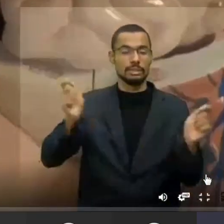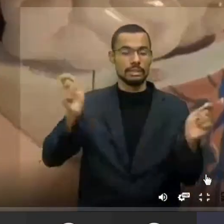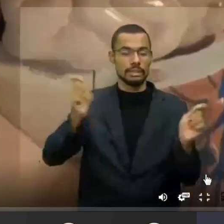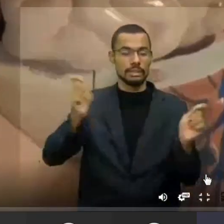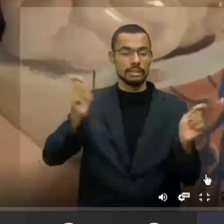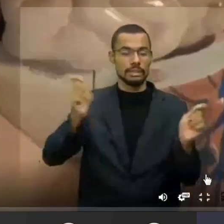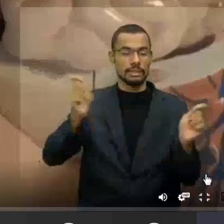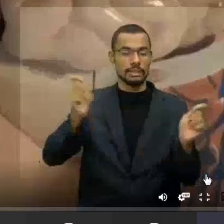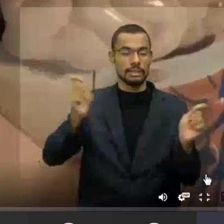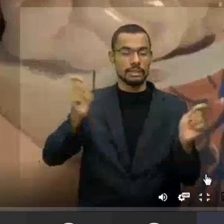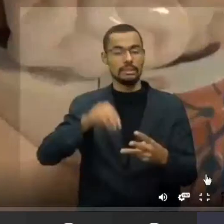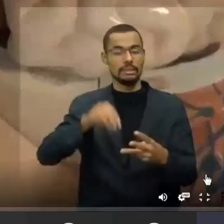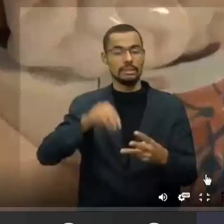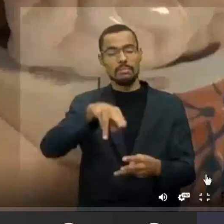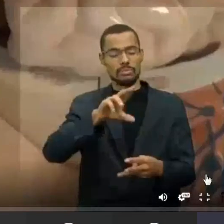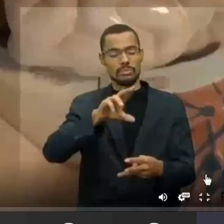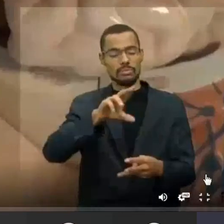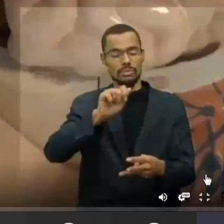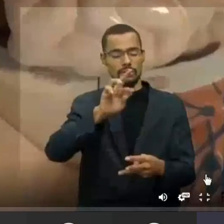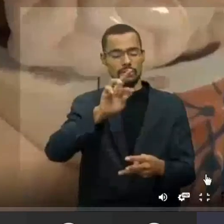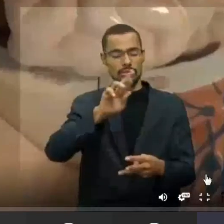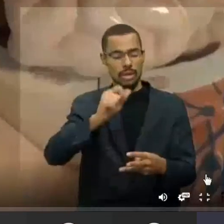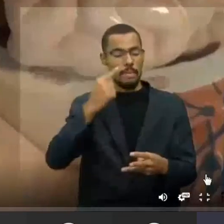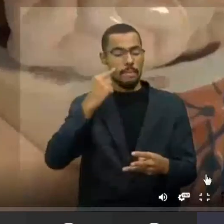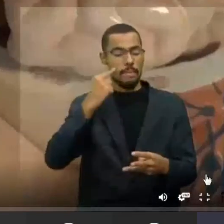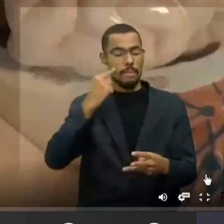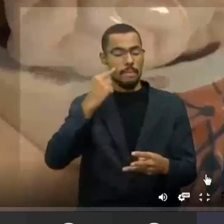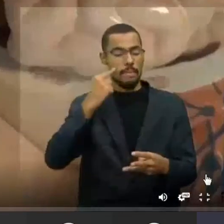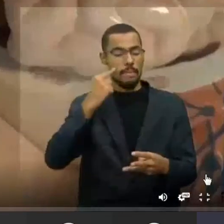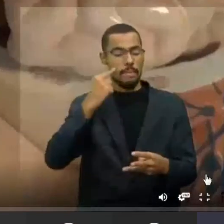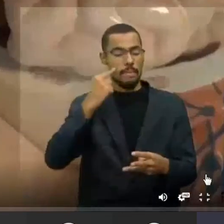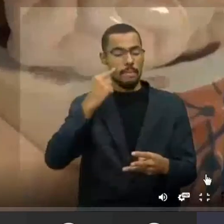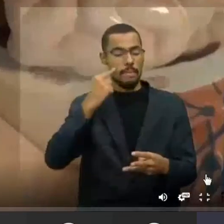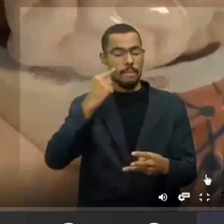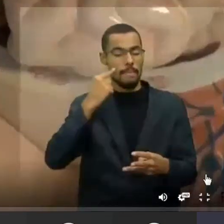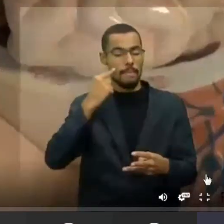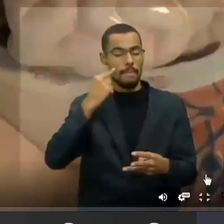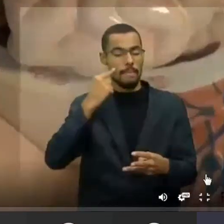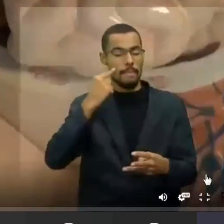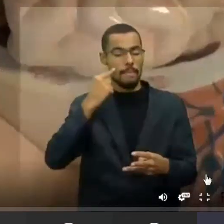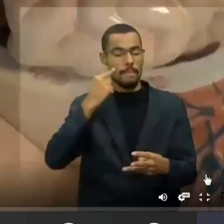uma musculatura e externo tem uma serosa.